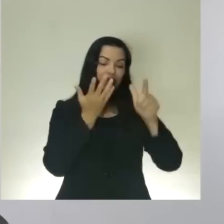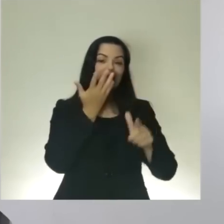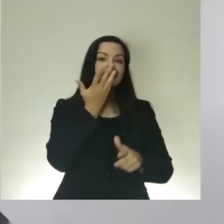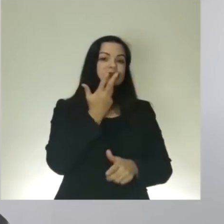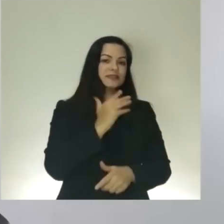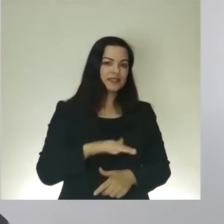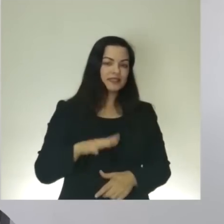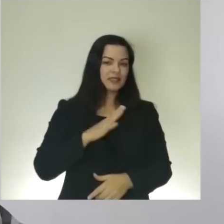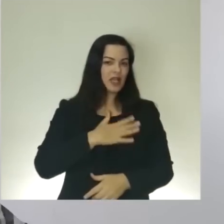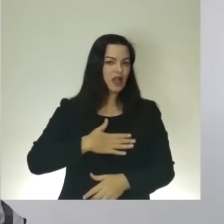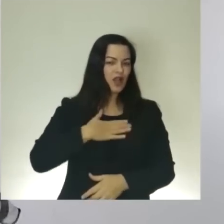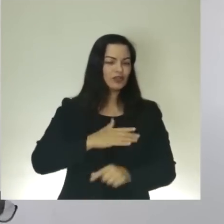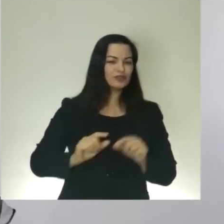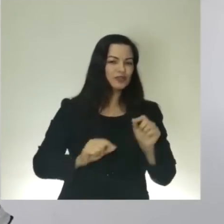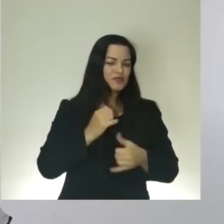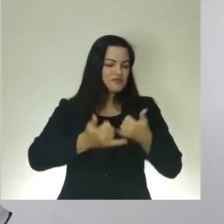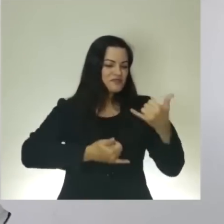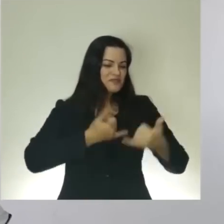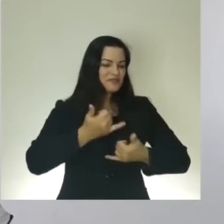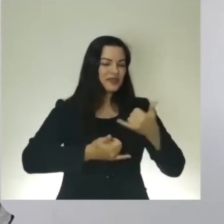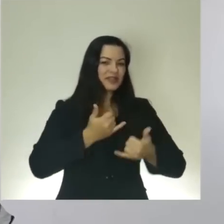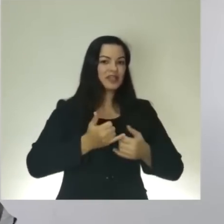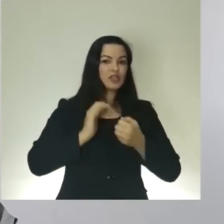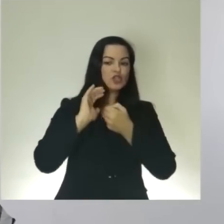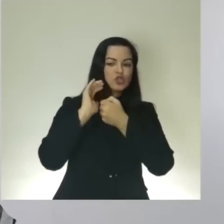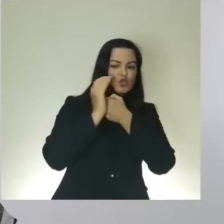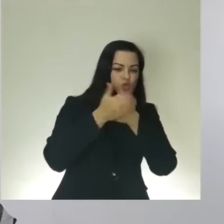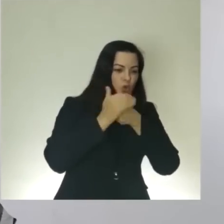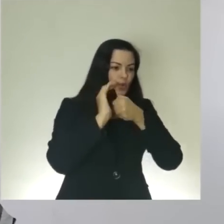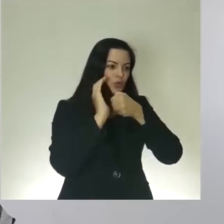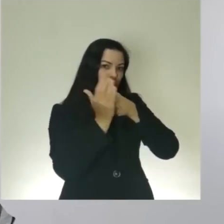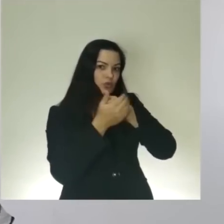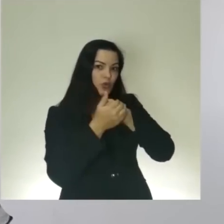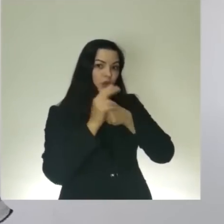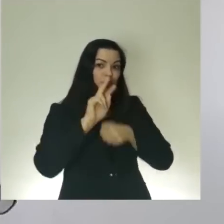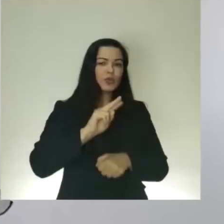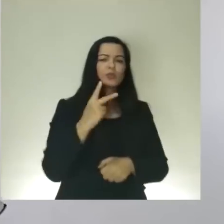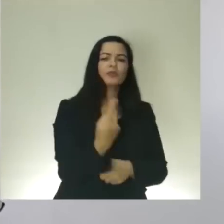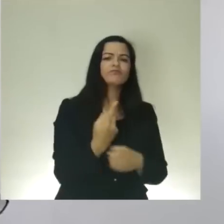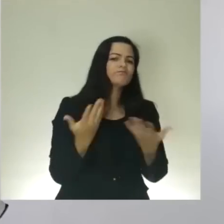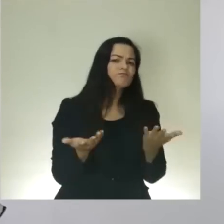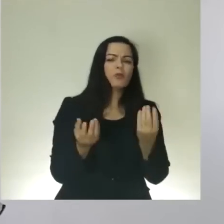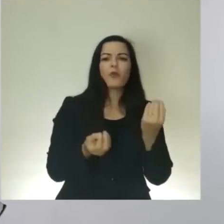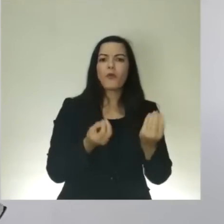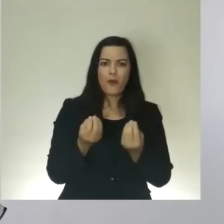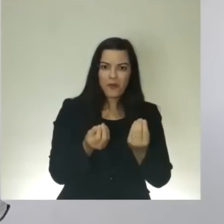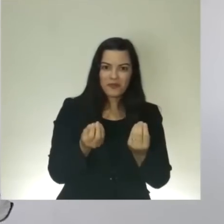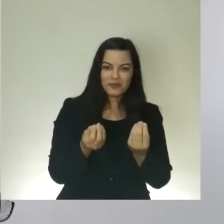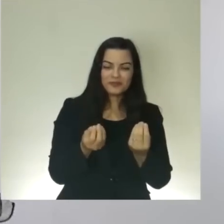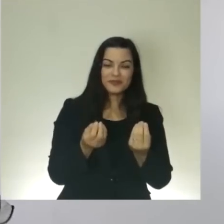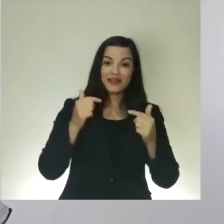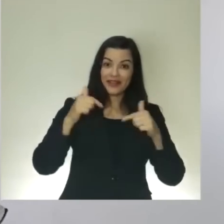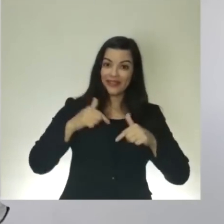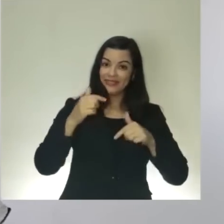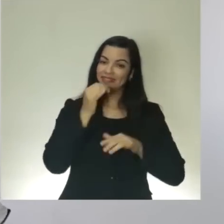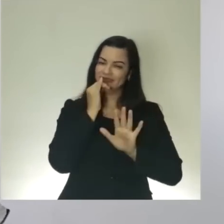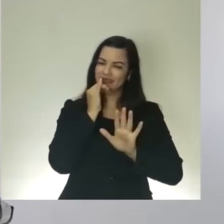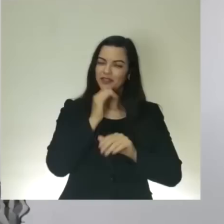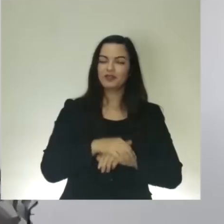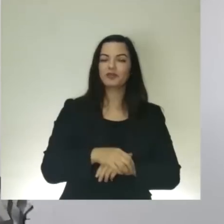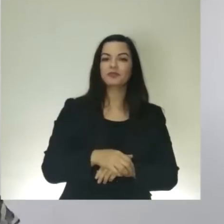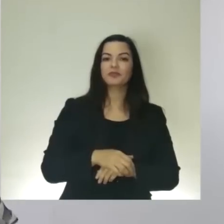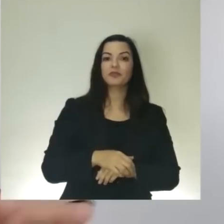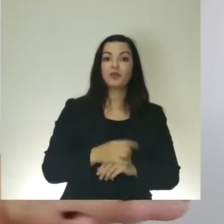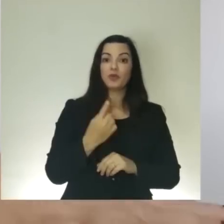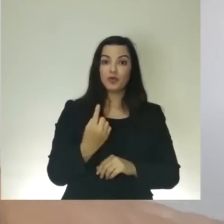de esconde-esconde ao contrário. Sabe o que é isso? Aqui o que nós fazemos? Uma